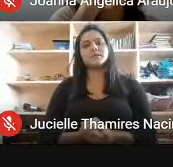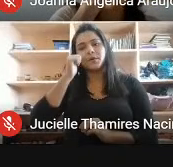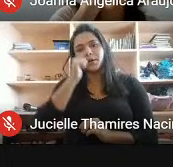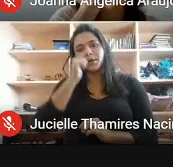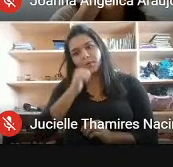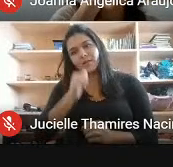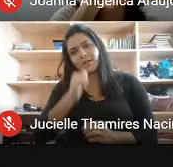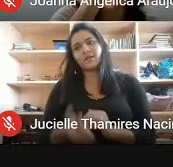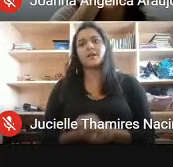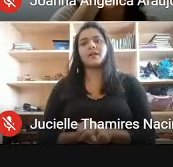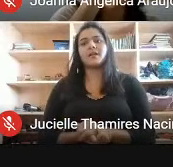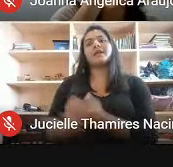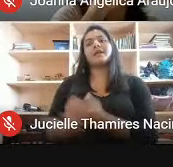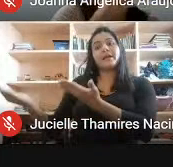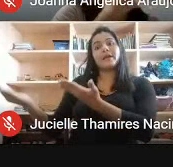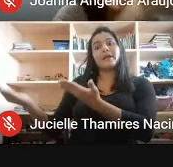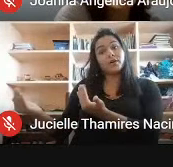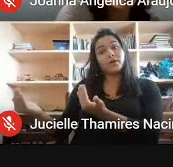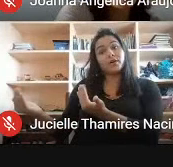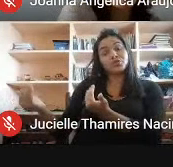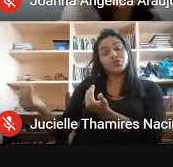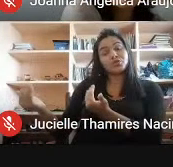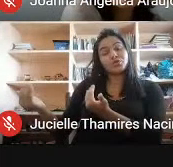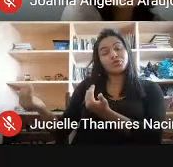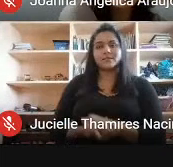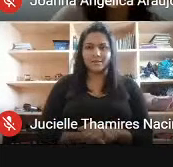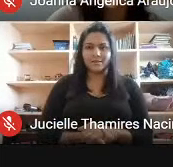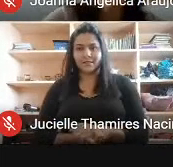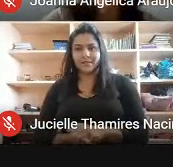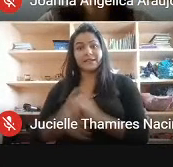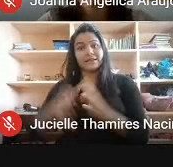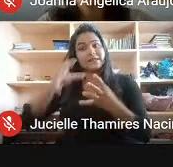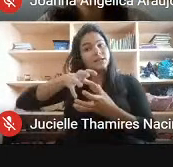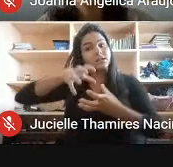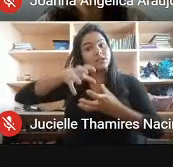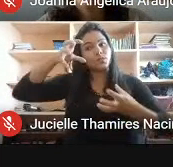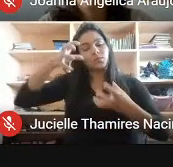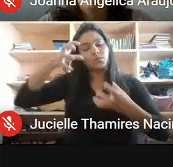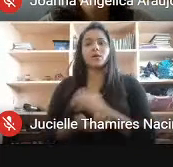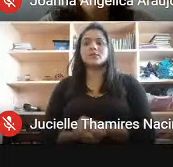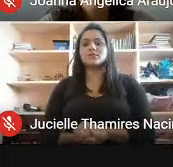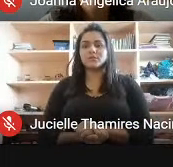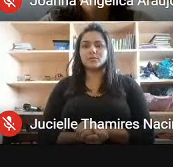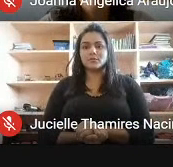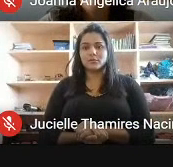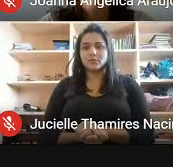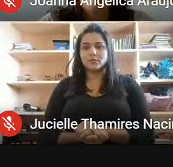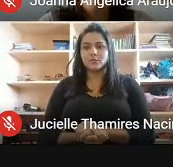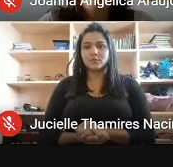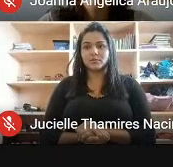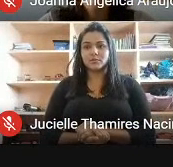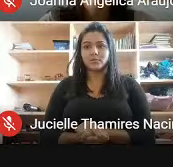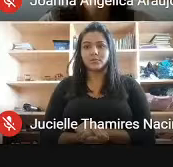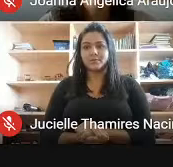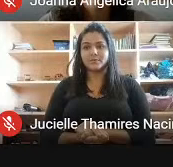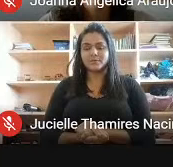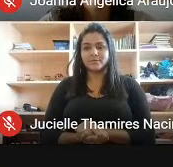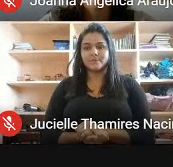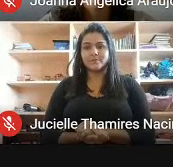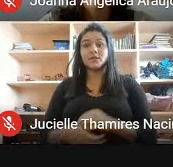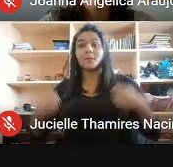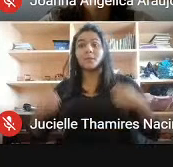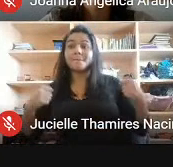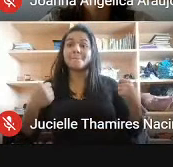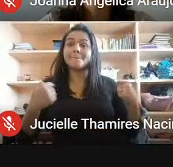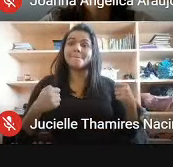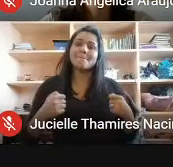um adolescente, com um adulto. E a perspectiva da leitura, você na sua fala